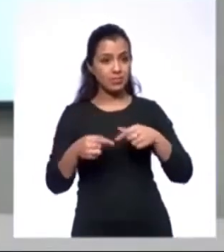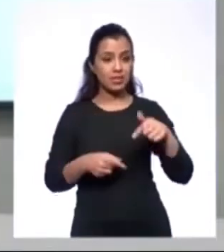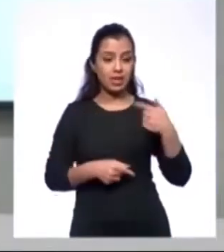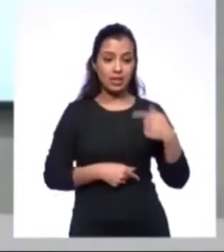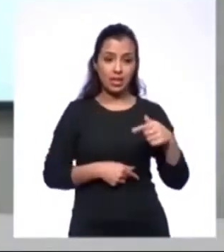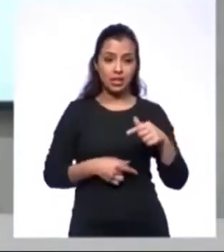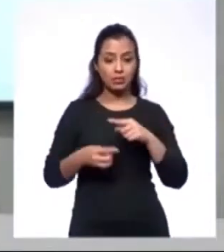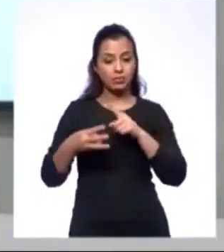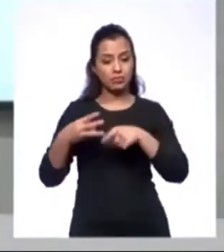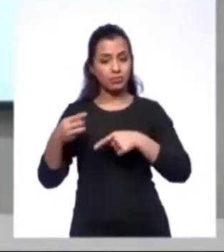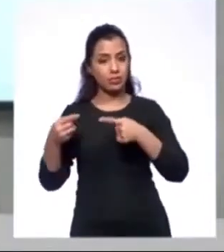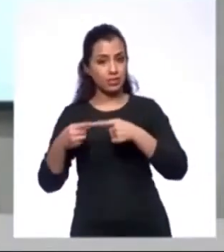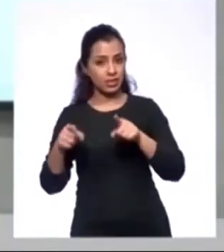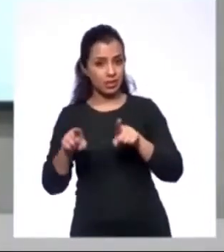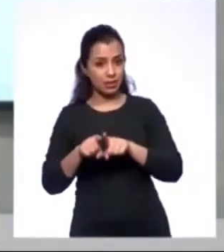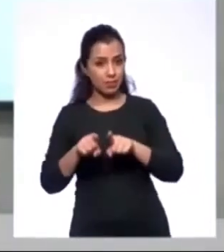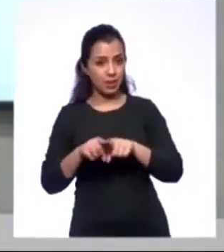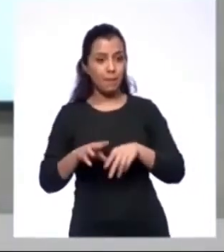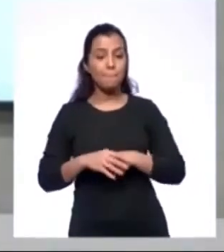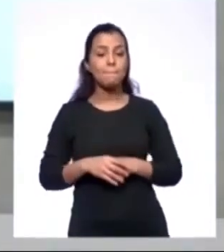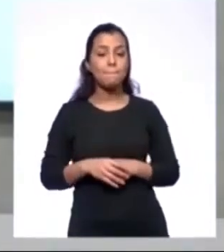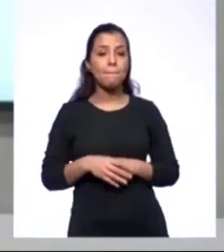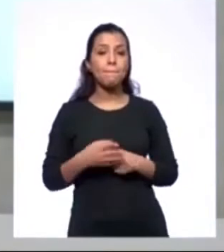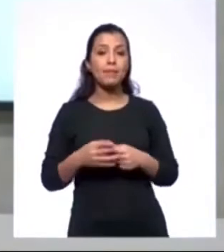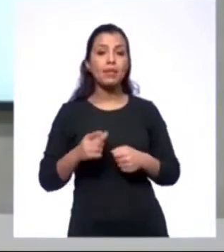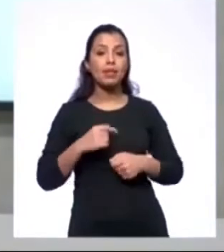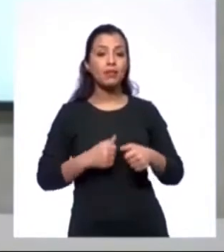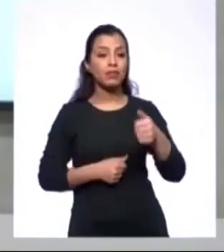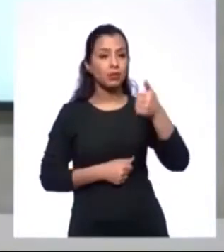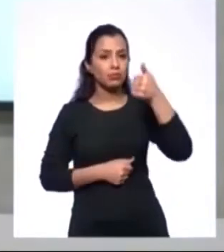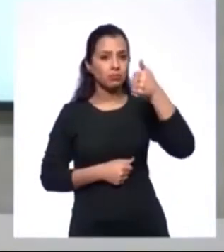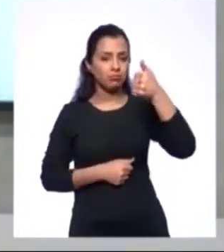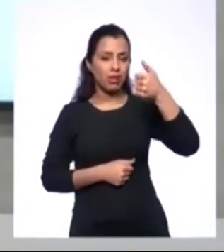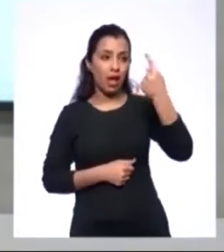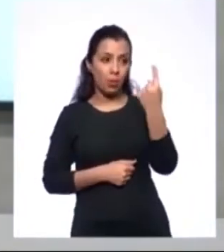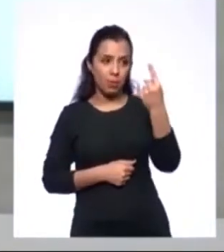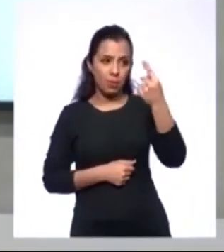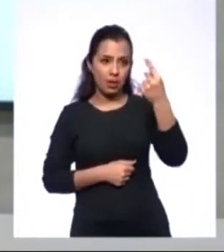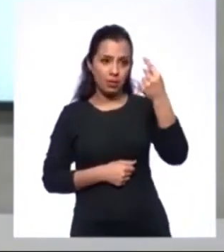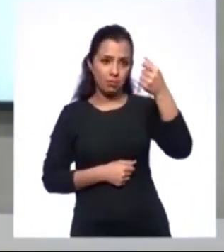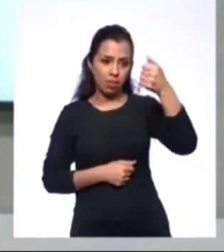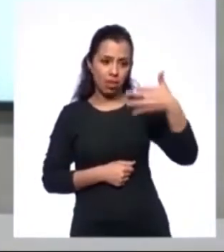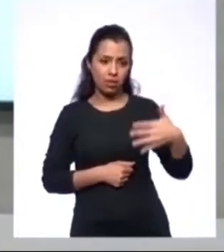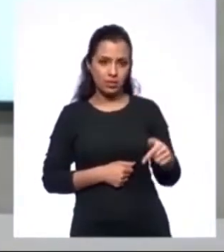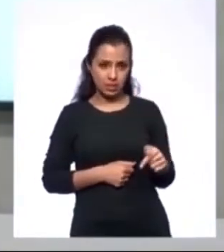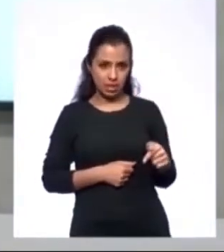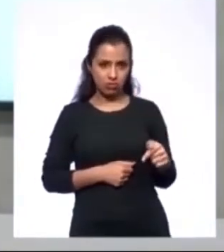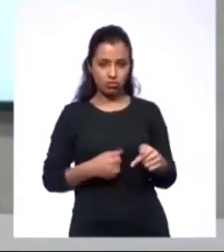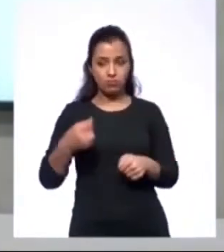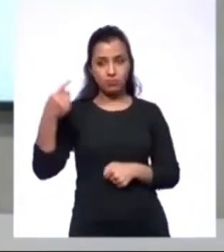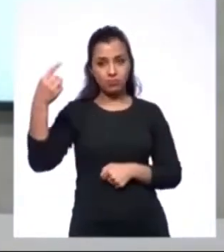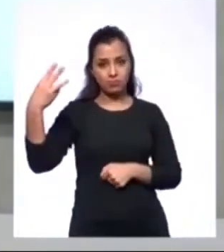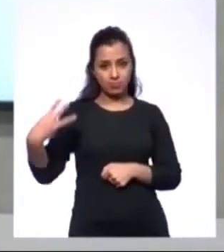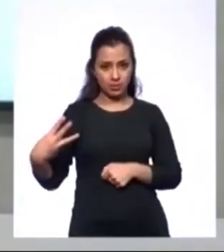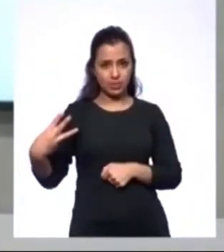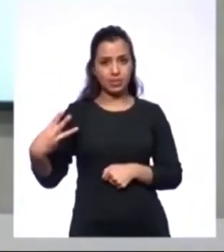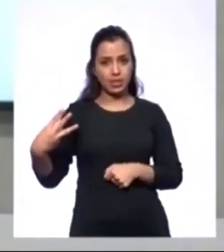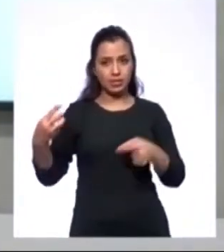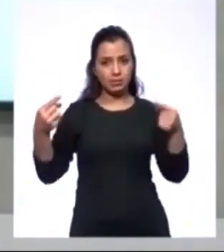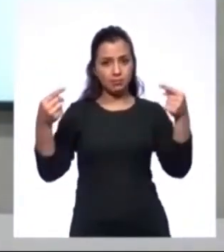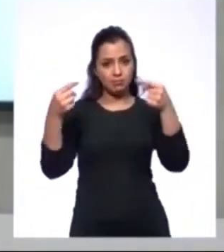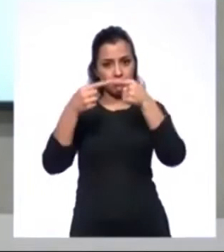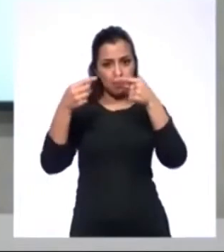roupa também então o que que a gente fez a gente ligou todas as roupas a todas as coleiras se vocês